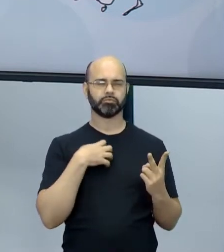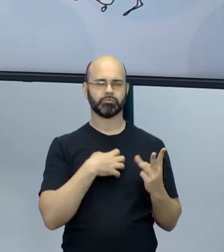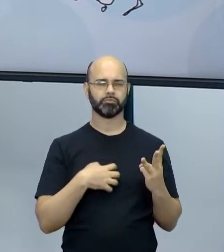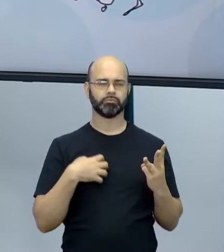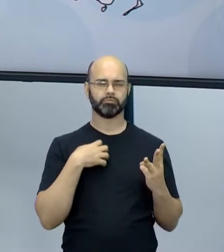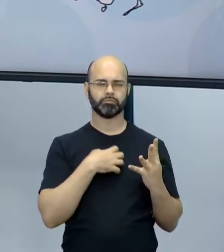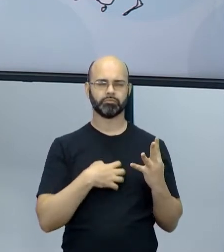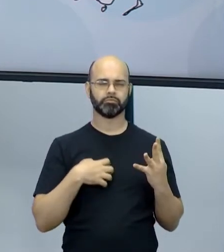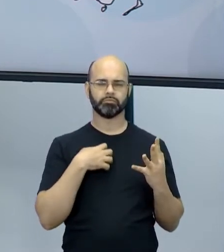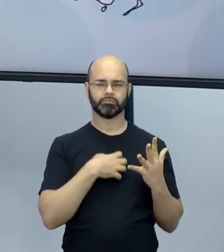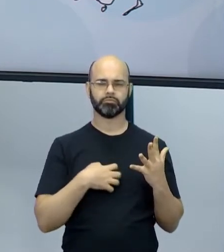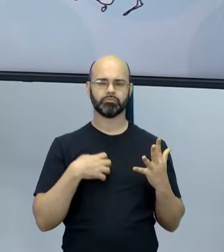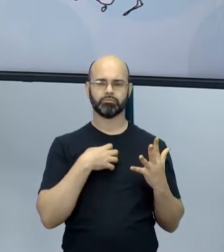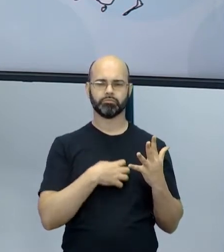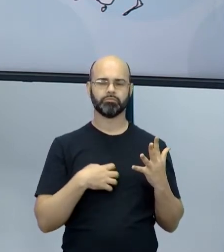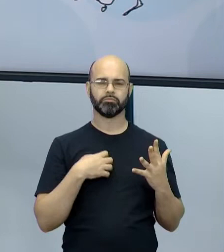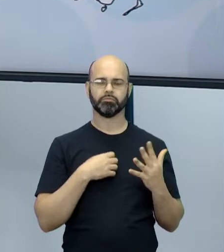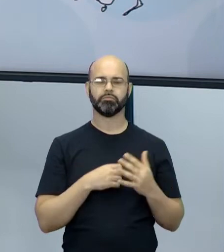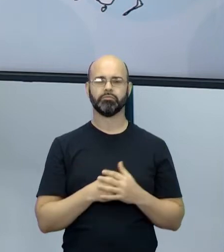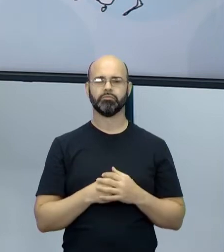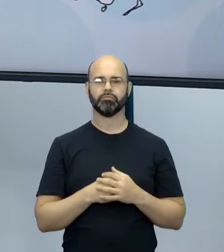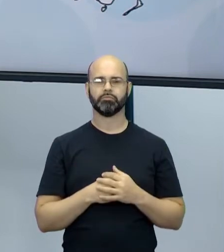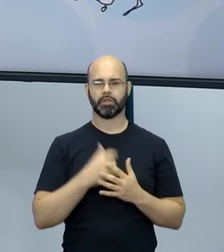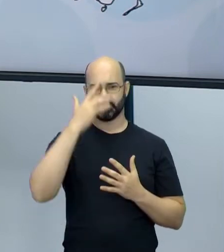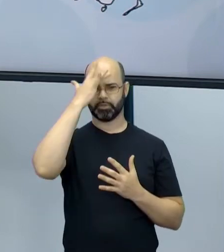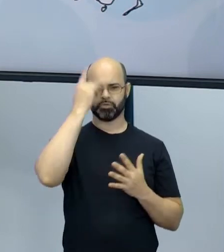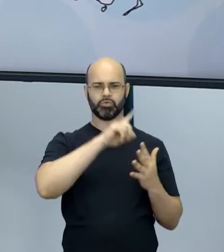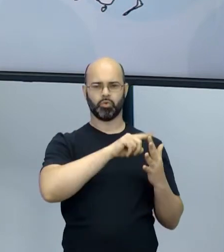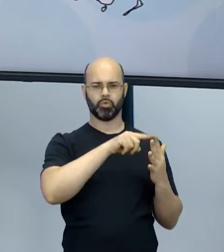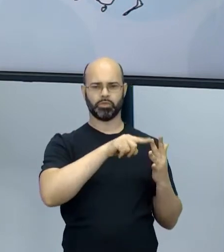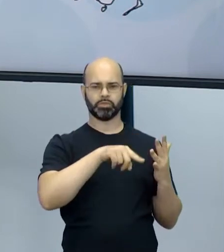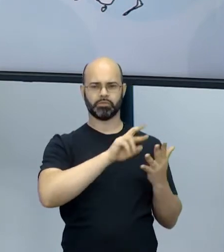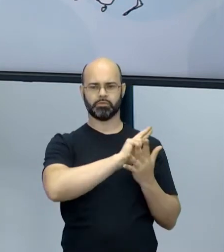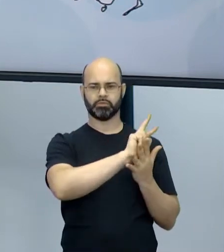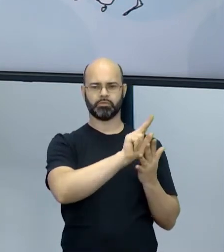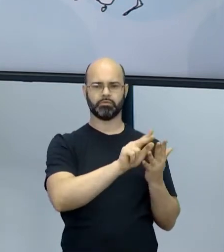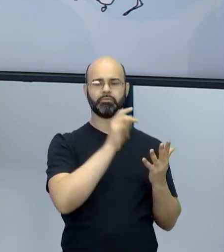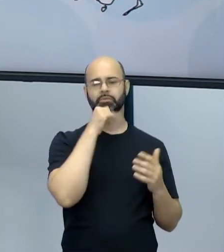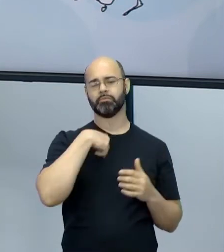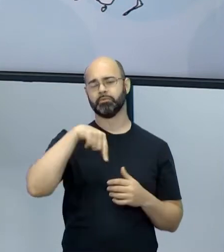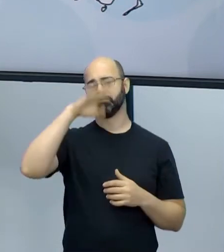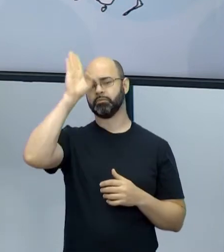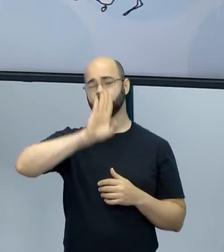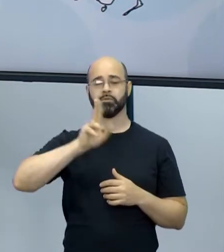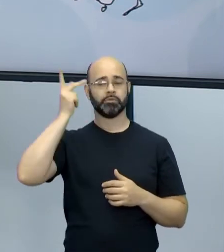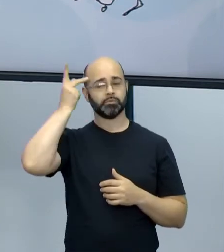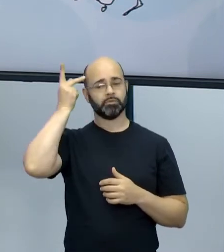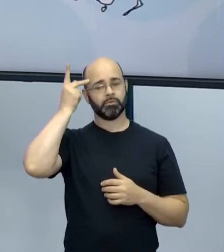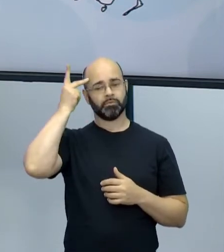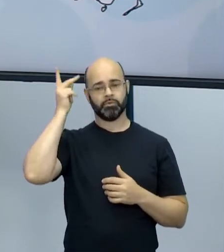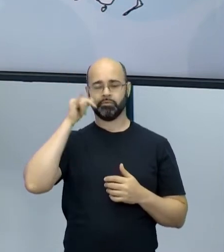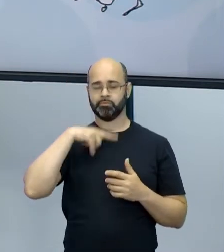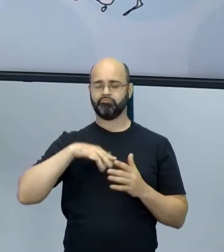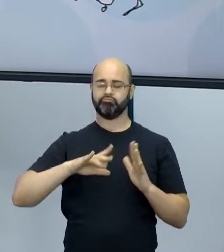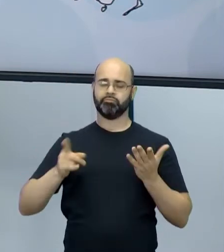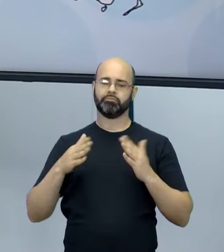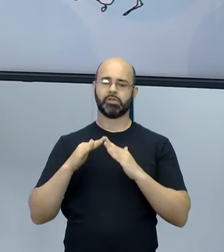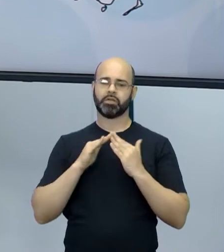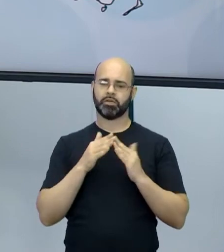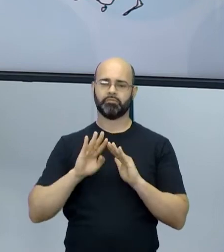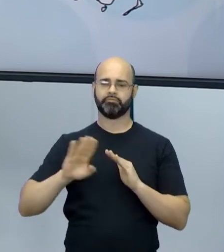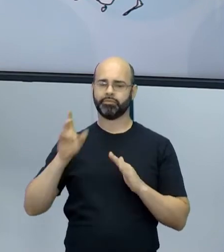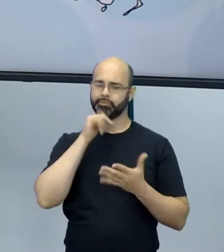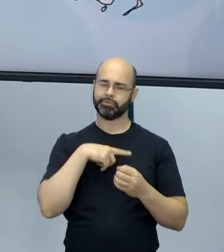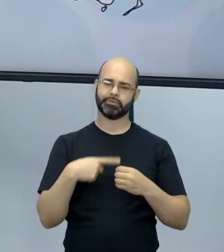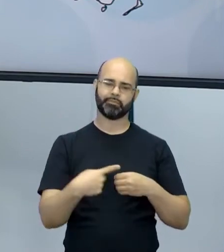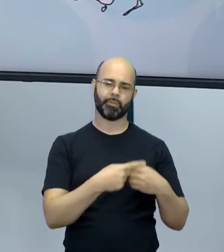para outra pessoa, e é interessante notar o seguinte, a gente pensa que eu estou aqui no Brasil, eu estou aqui em São Paulo, aqui na periferia, eu estou aqui no interior, estou aqui na praia, e